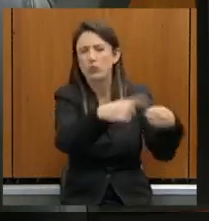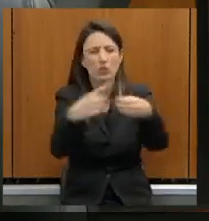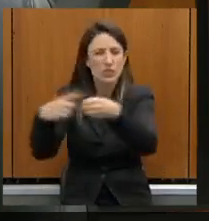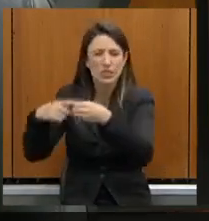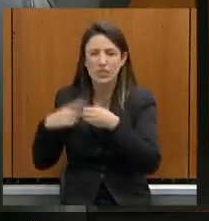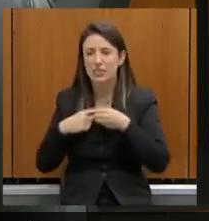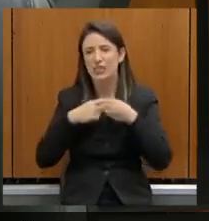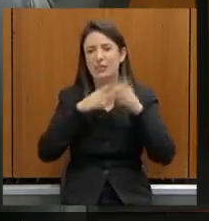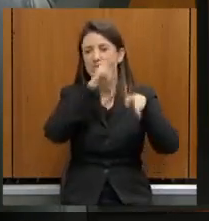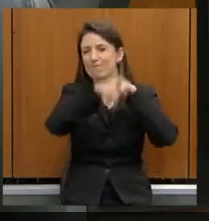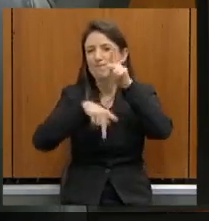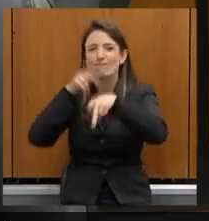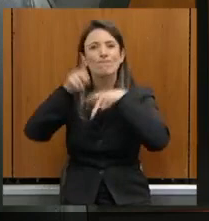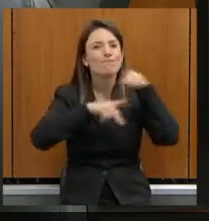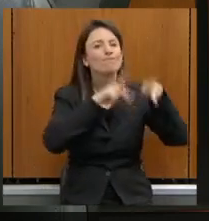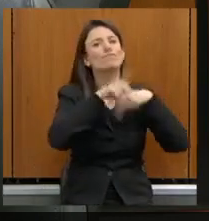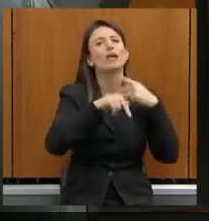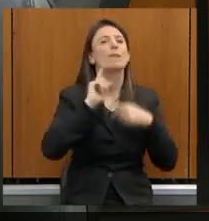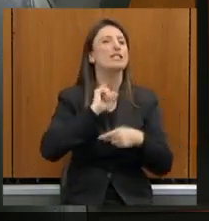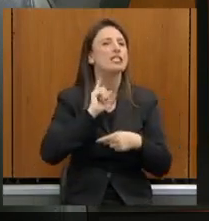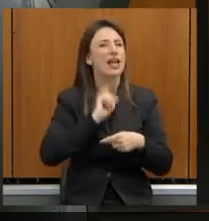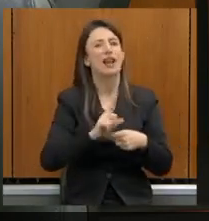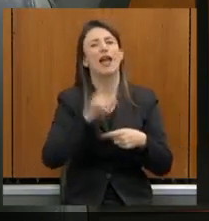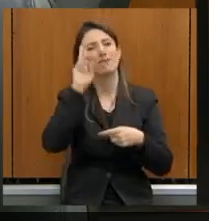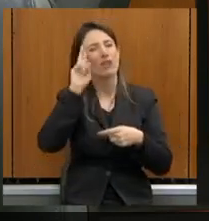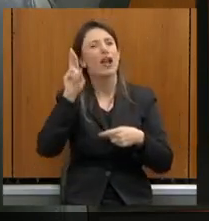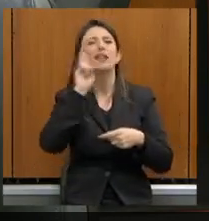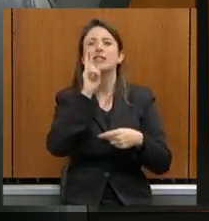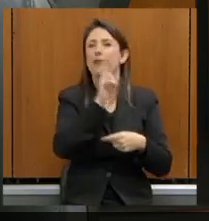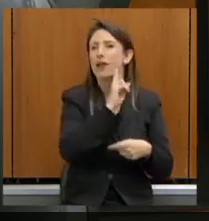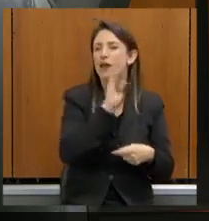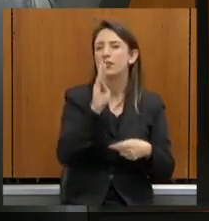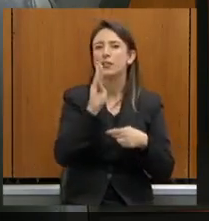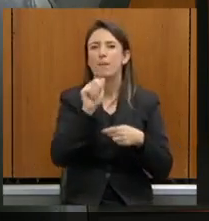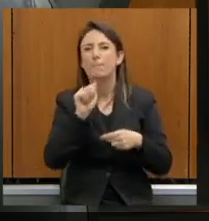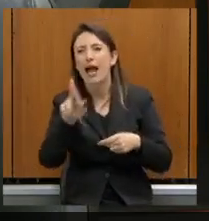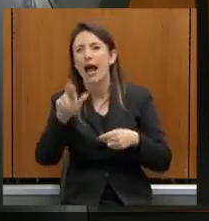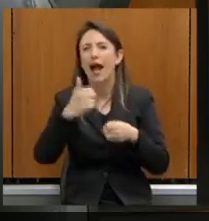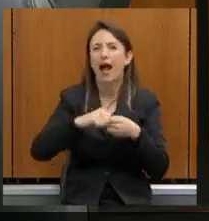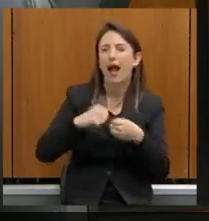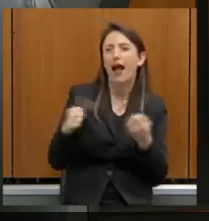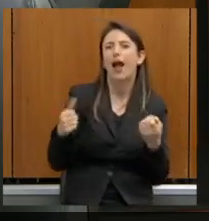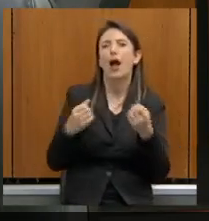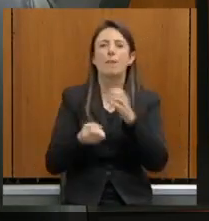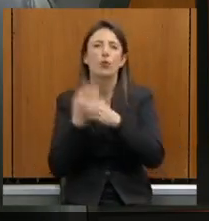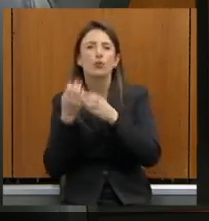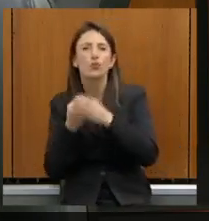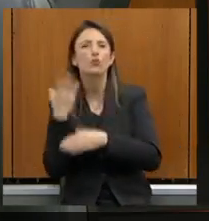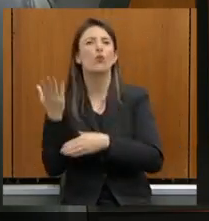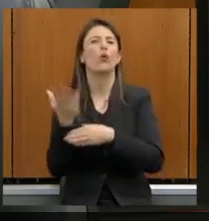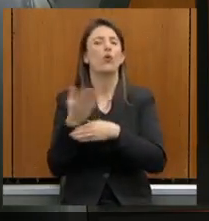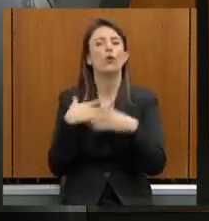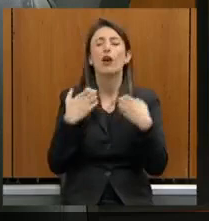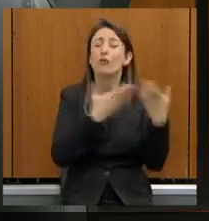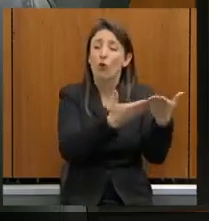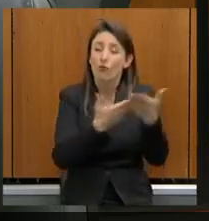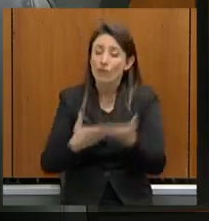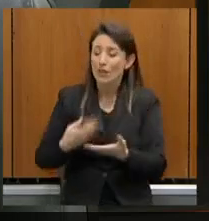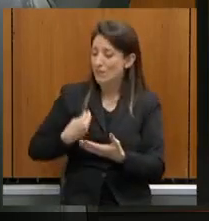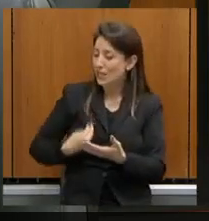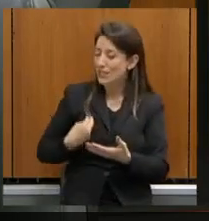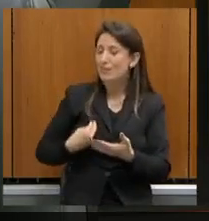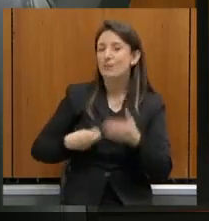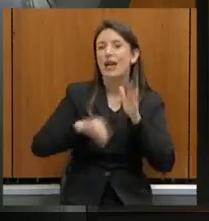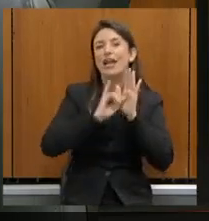Gerais, dos restaurantes, bares, produtores, do audiovisual, para entrarem nesse edital, que é um